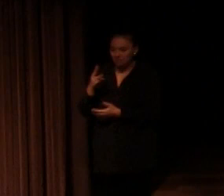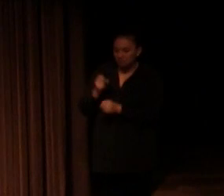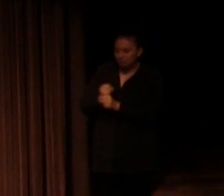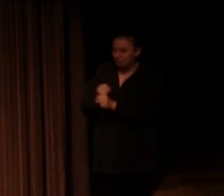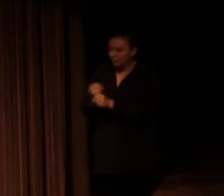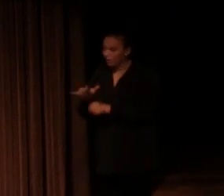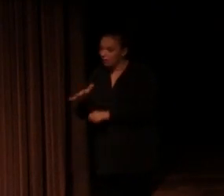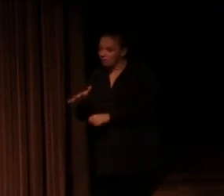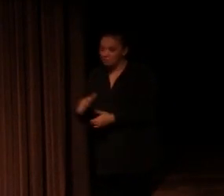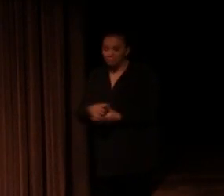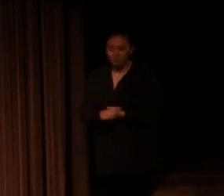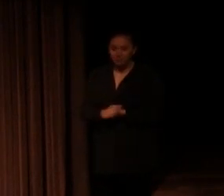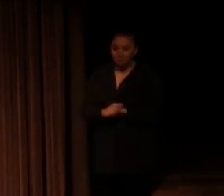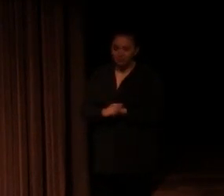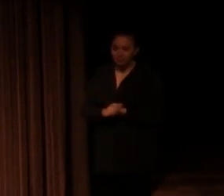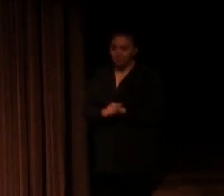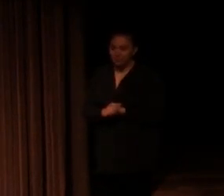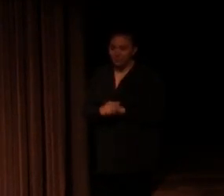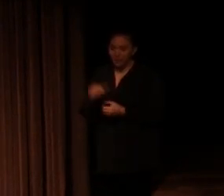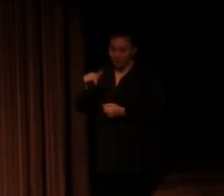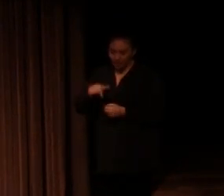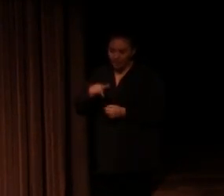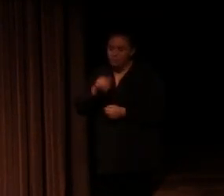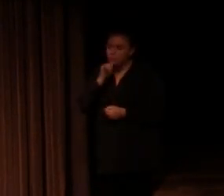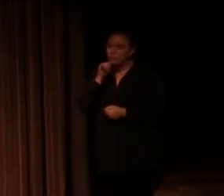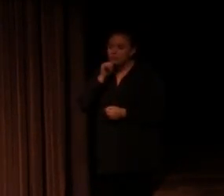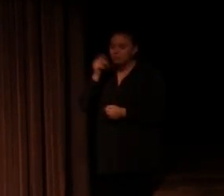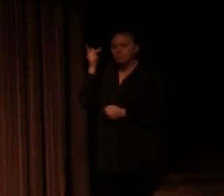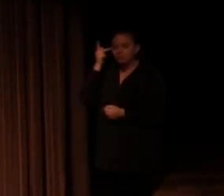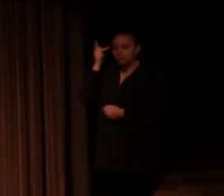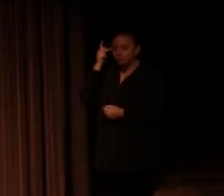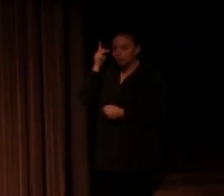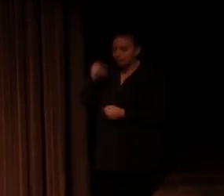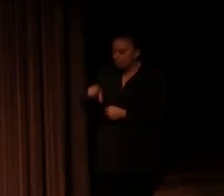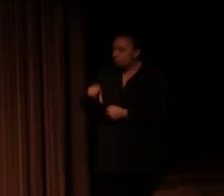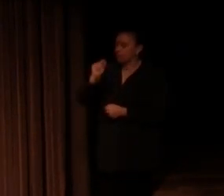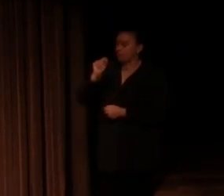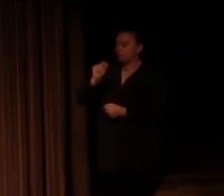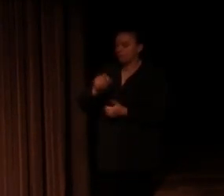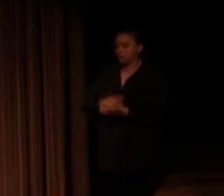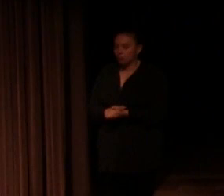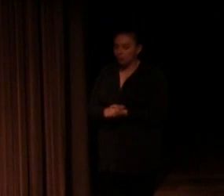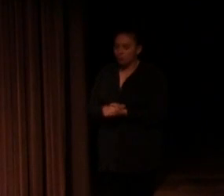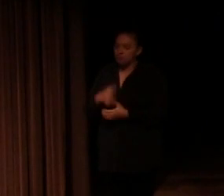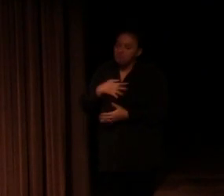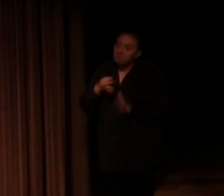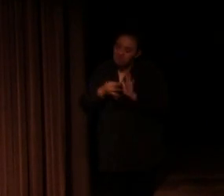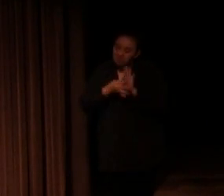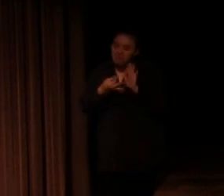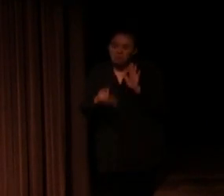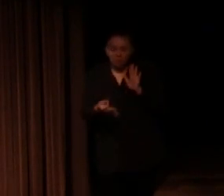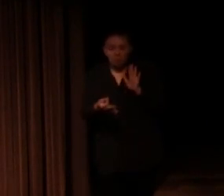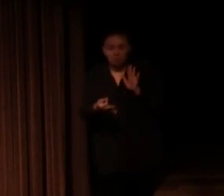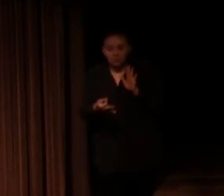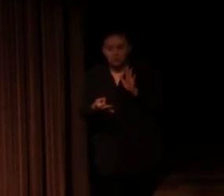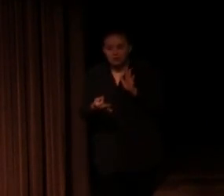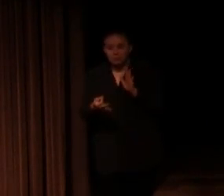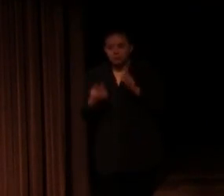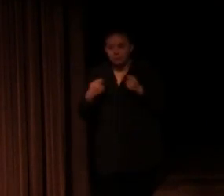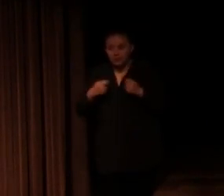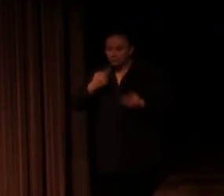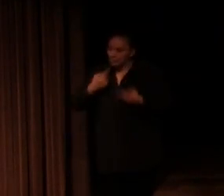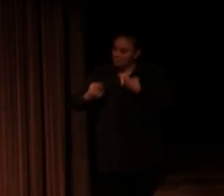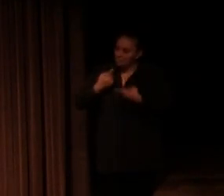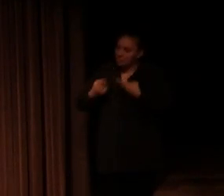notadamente faz uma escolha na minha opinião acertada na minha opinião acertada polêmica muito